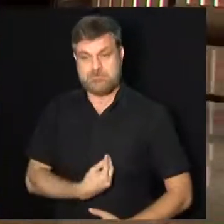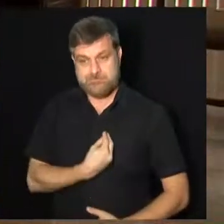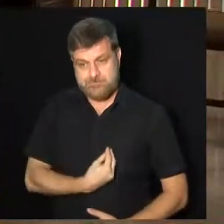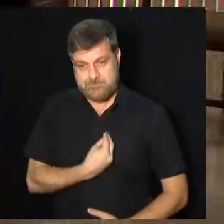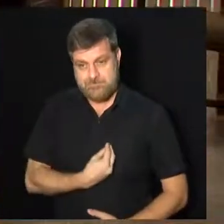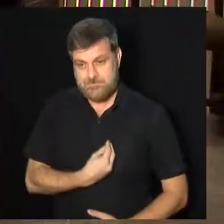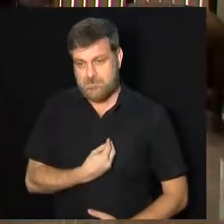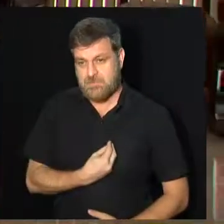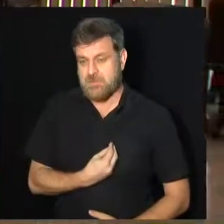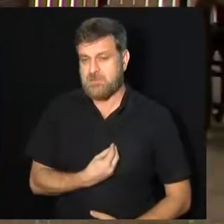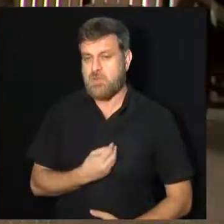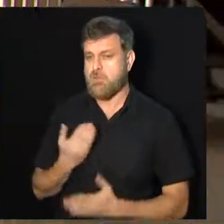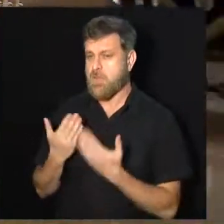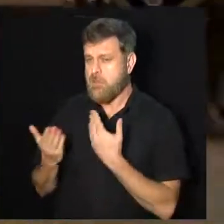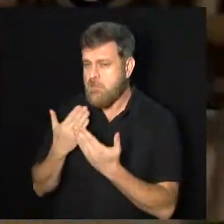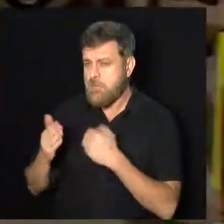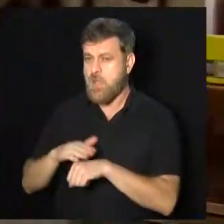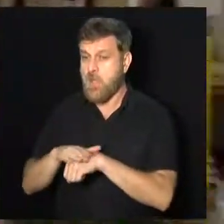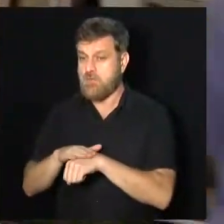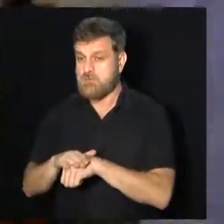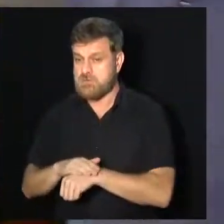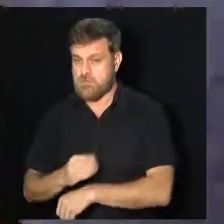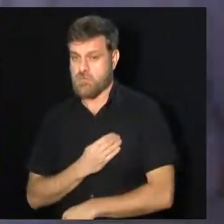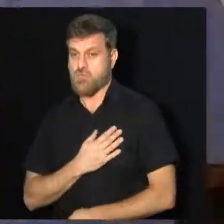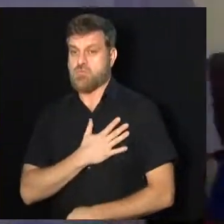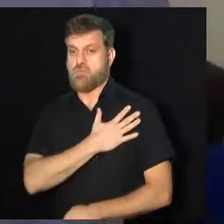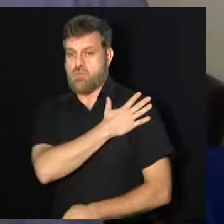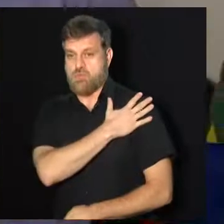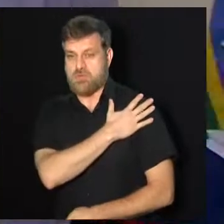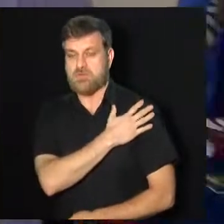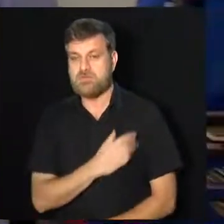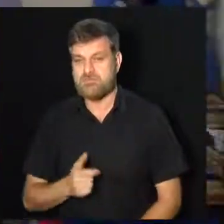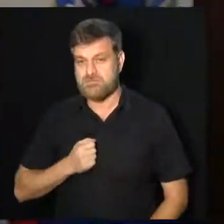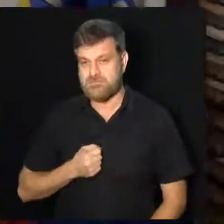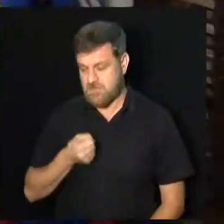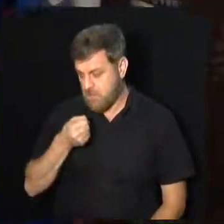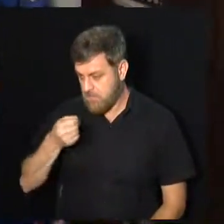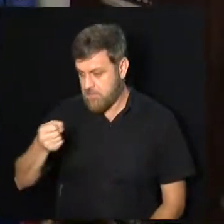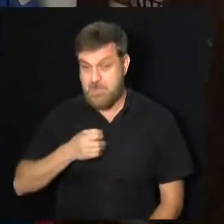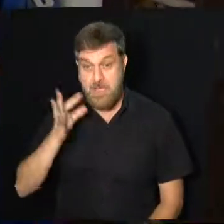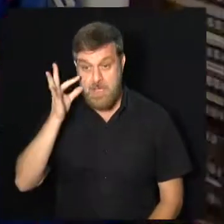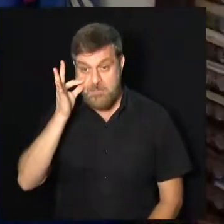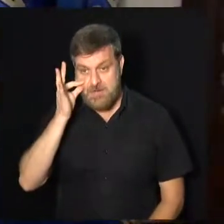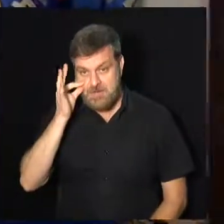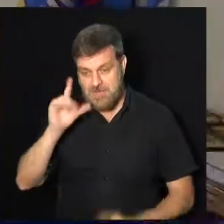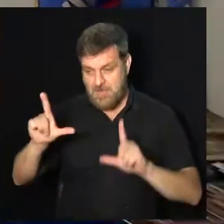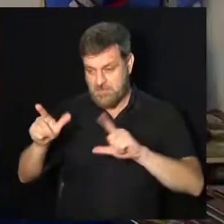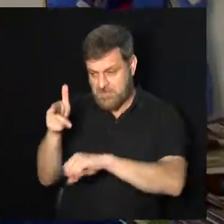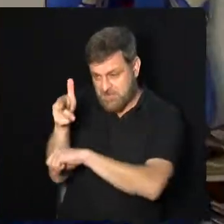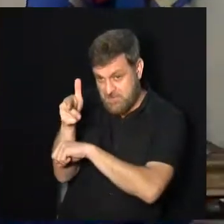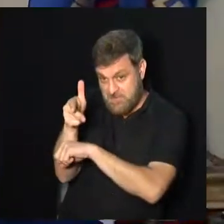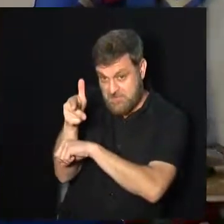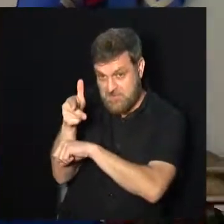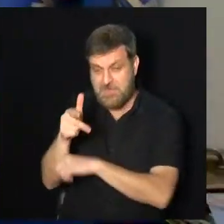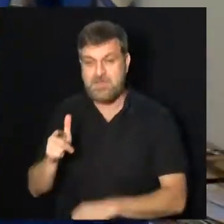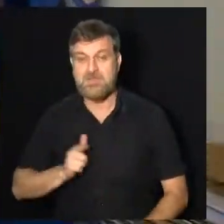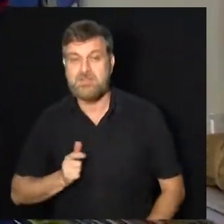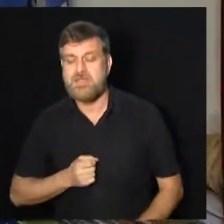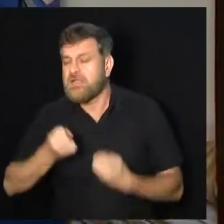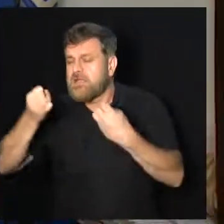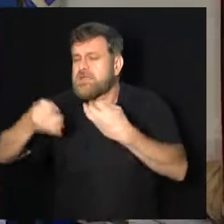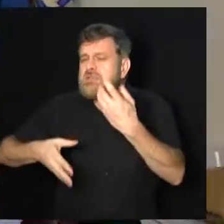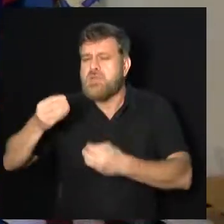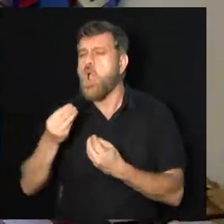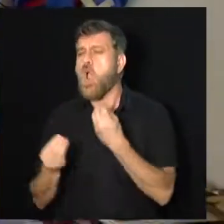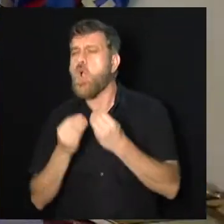estou para conversar também com o Coronel Capelano, para falar com a gente ao vivo aqui no Jornal Câmara Notícia e contar um pouquinho